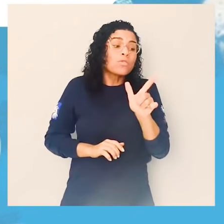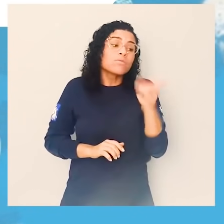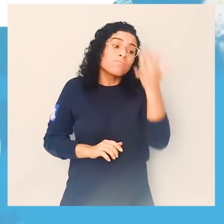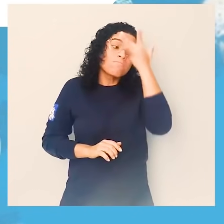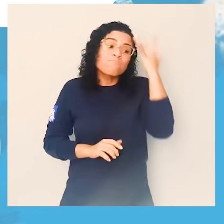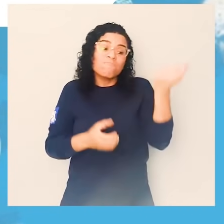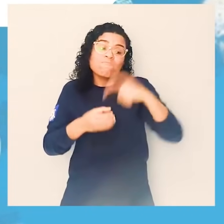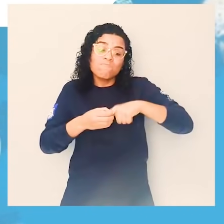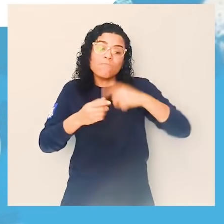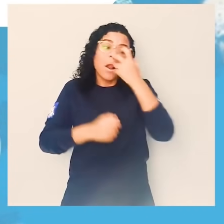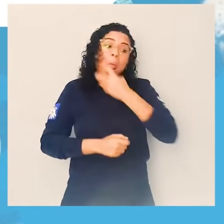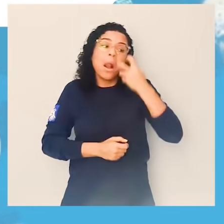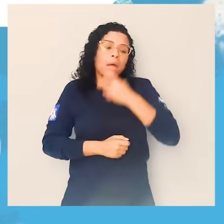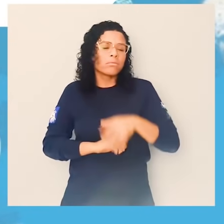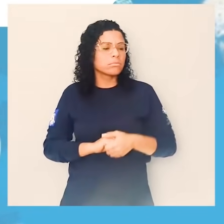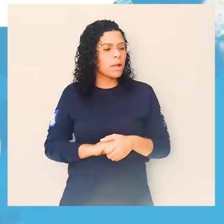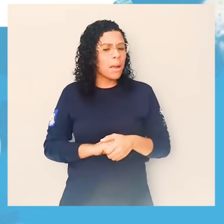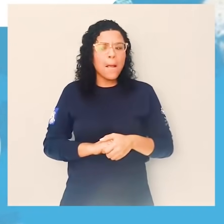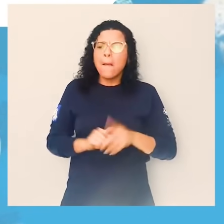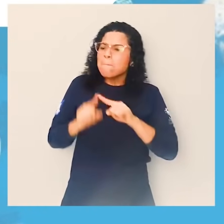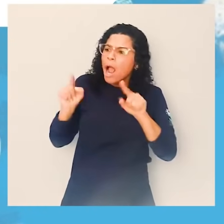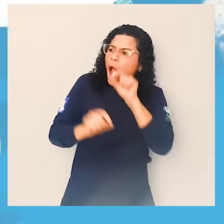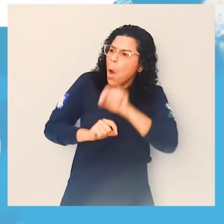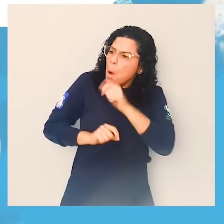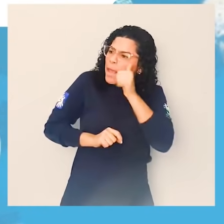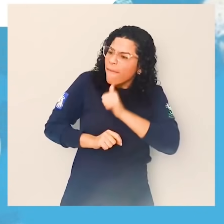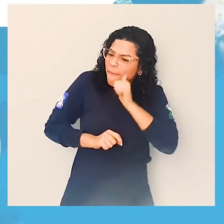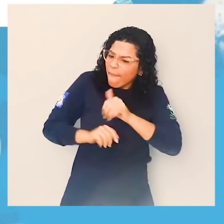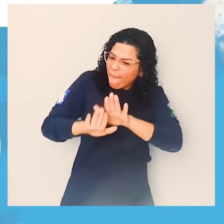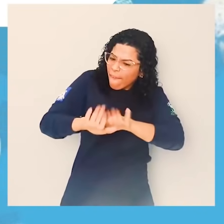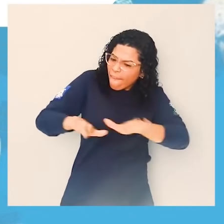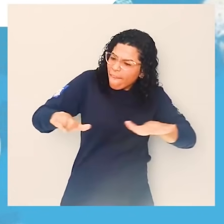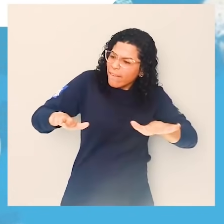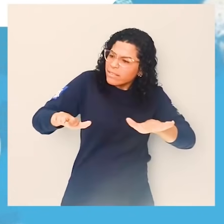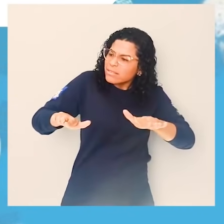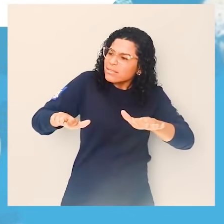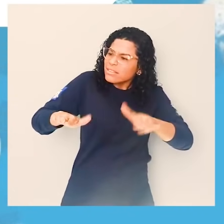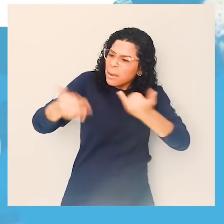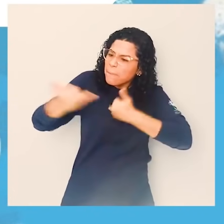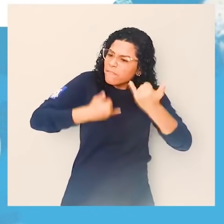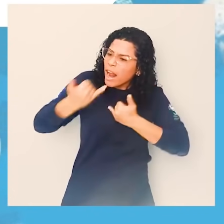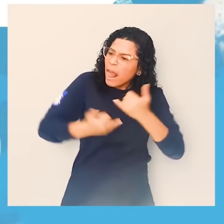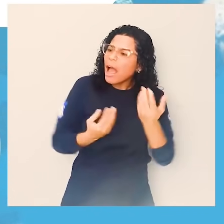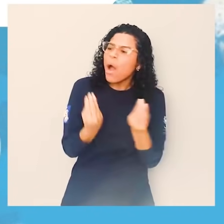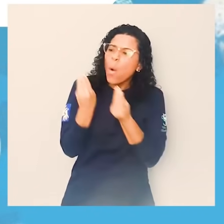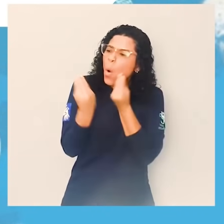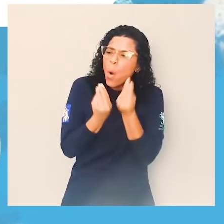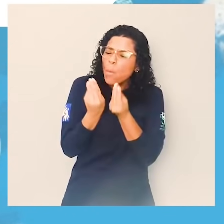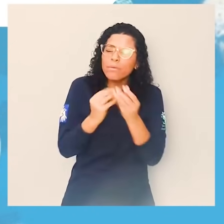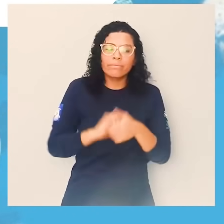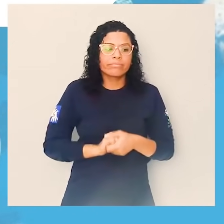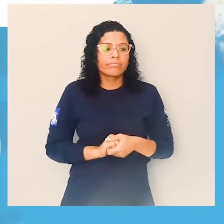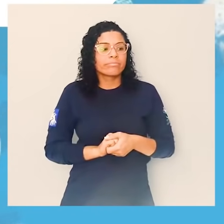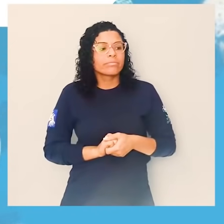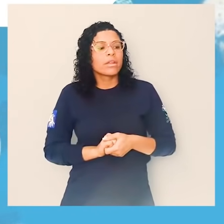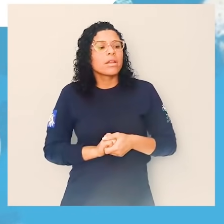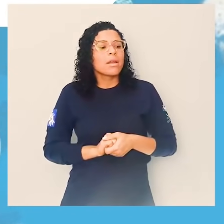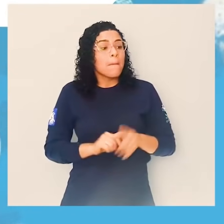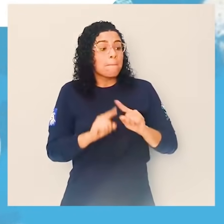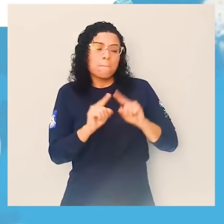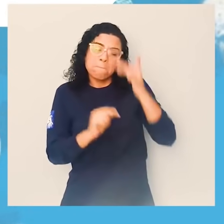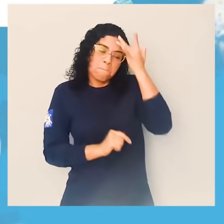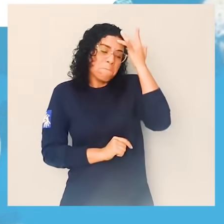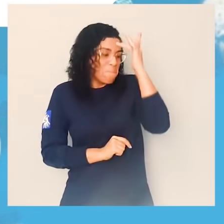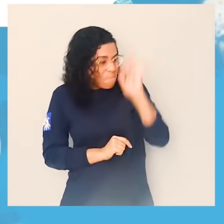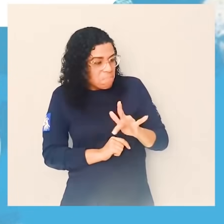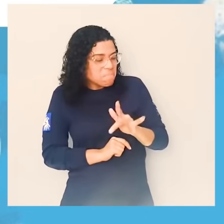vai dizer? Perguntou o reizinho aflito. Ah, isso eu não sei, disse o sábio. Mas você não é um sábio, sabe de